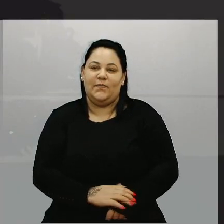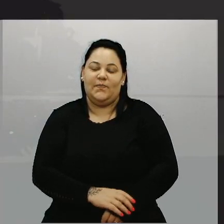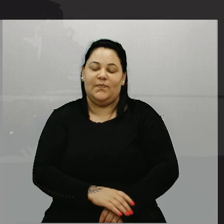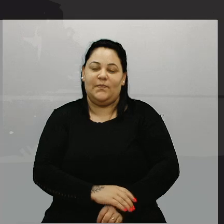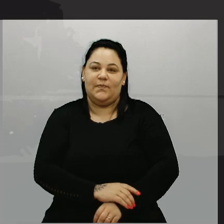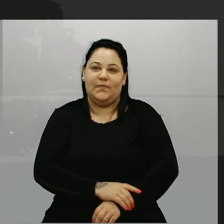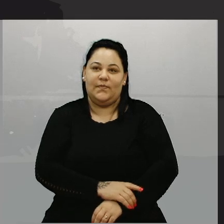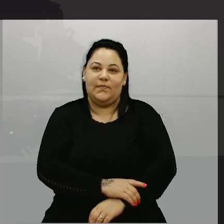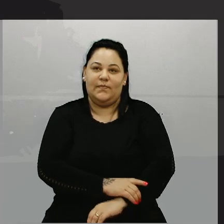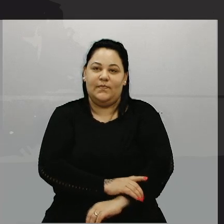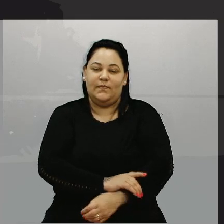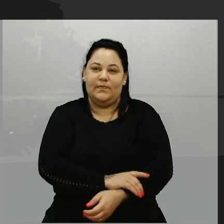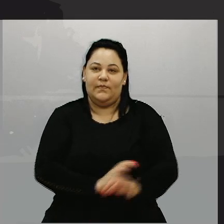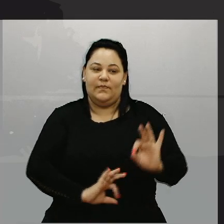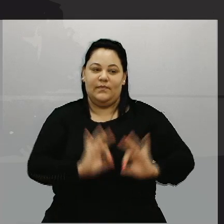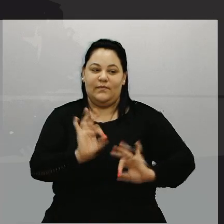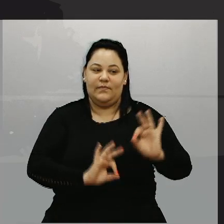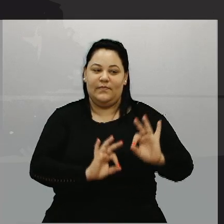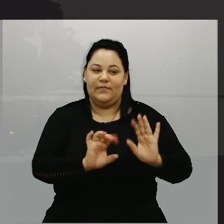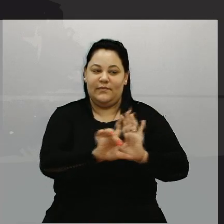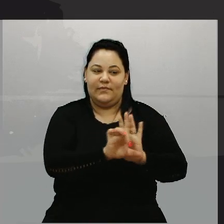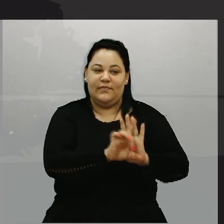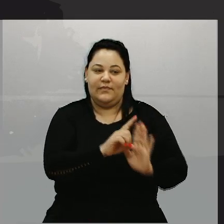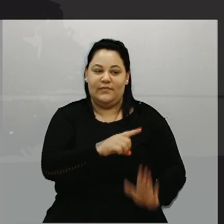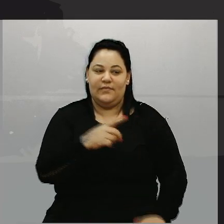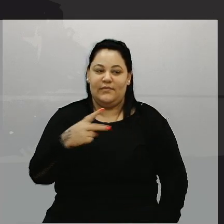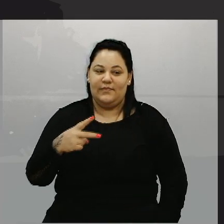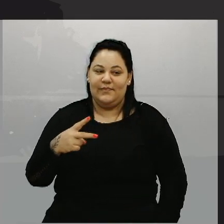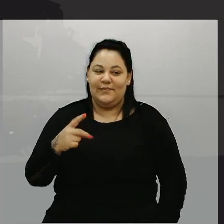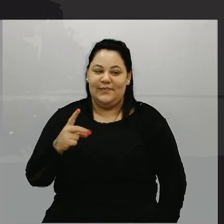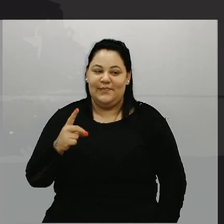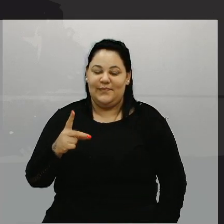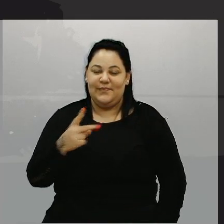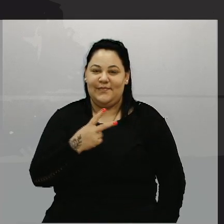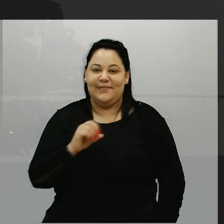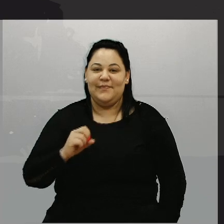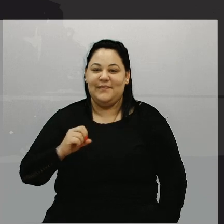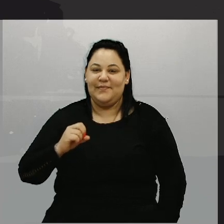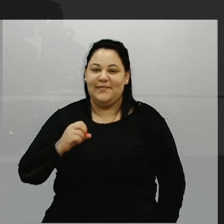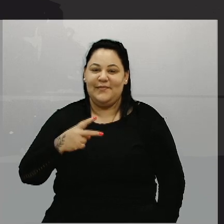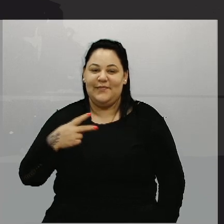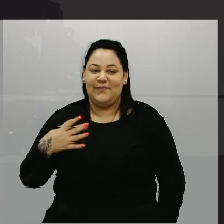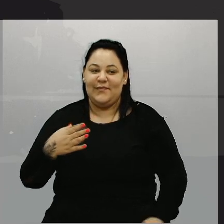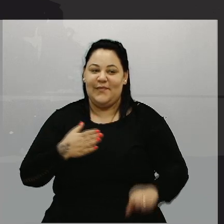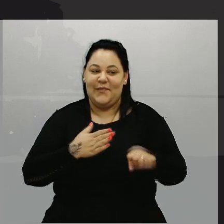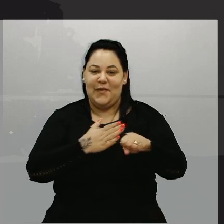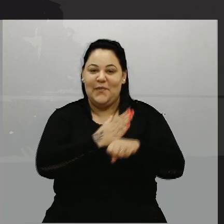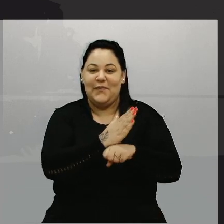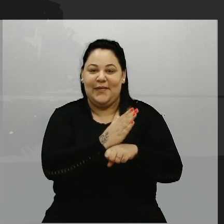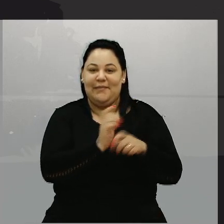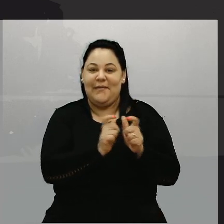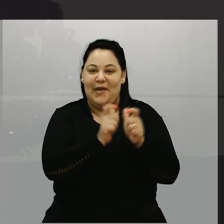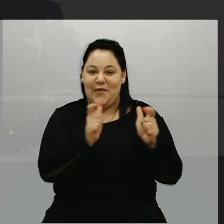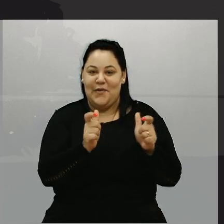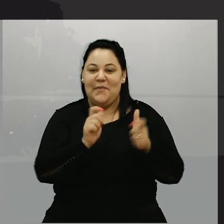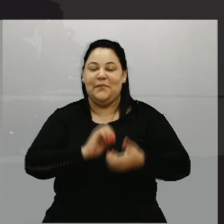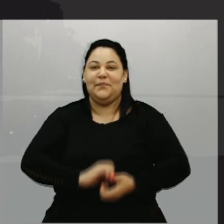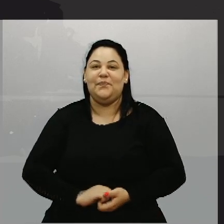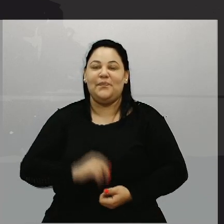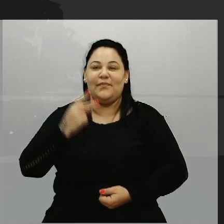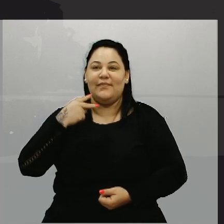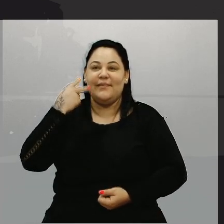Projeto de lei número 112/2024 foi aprovado por unanimidade das vereadoras e